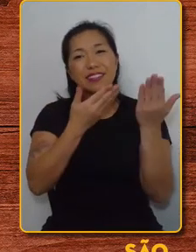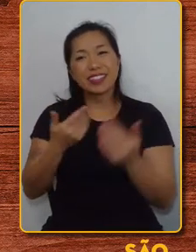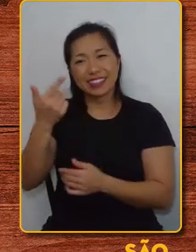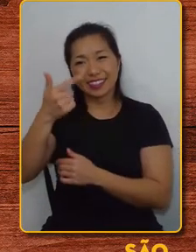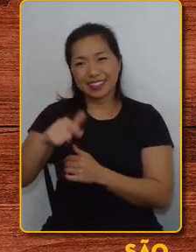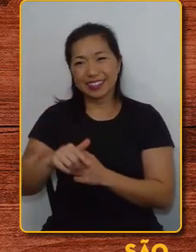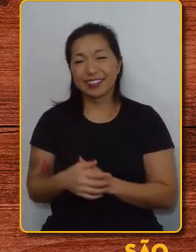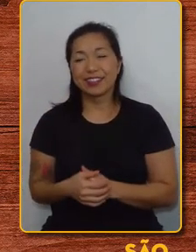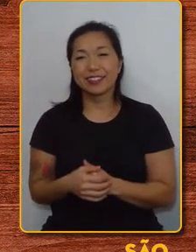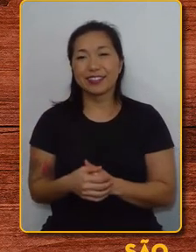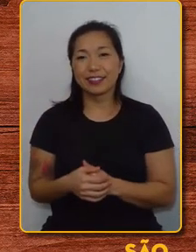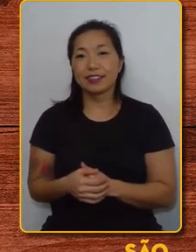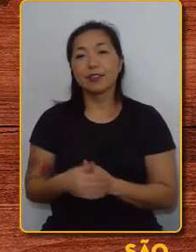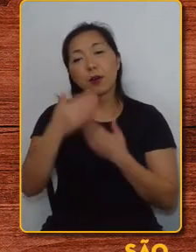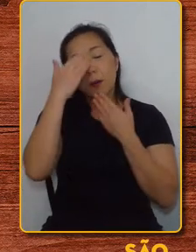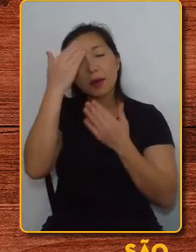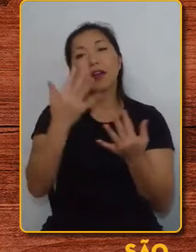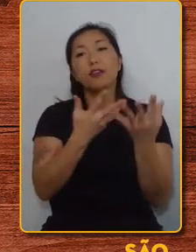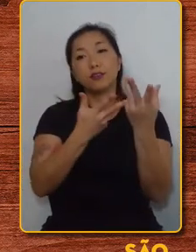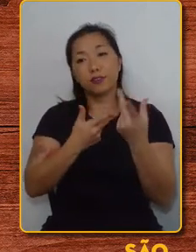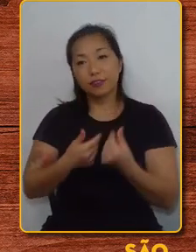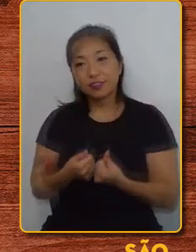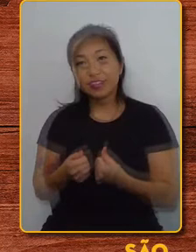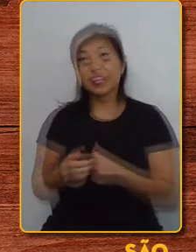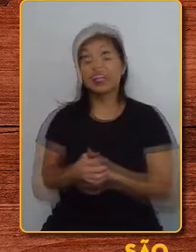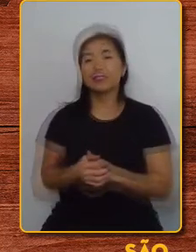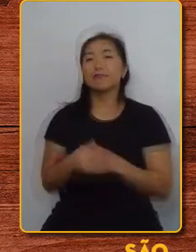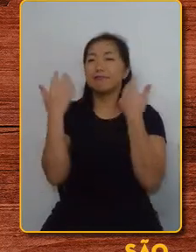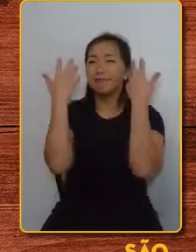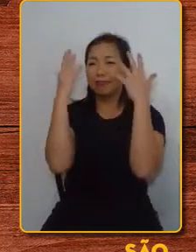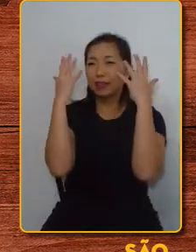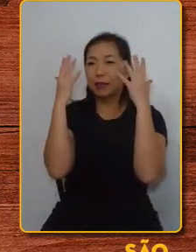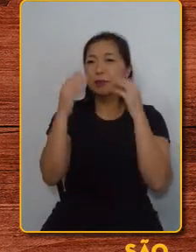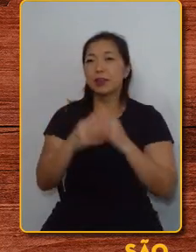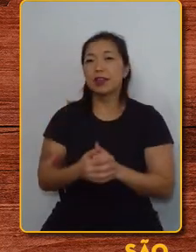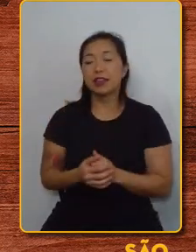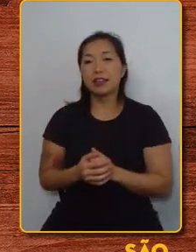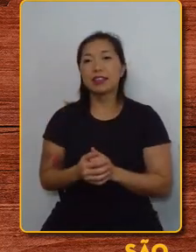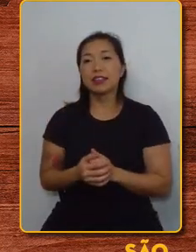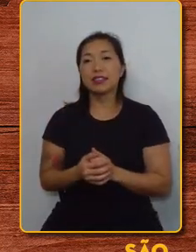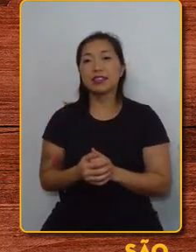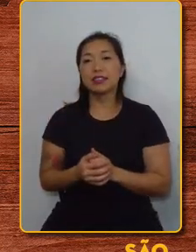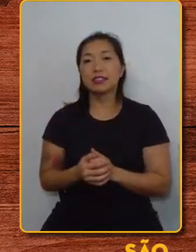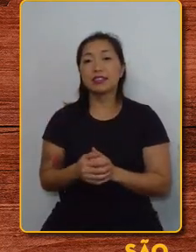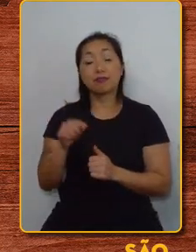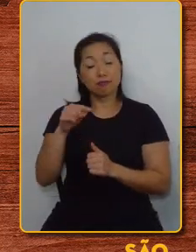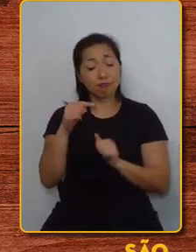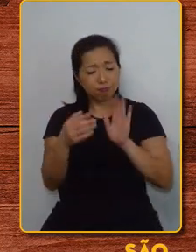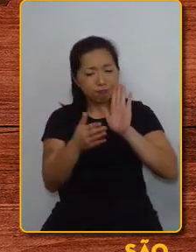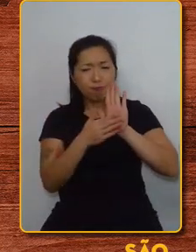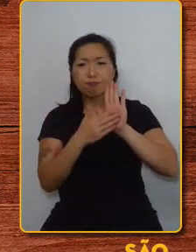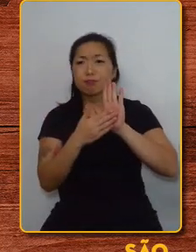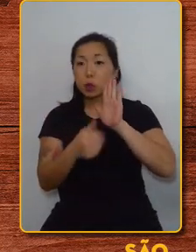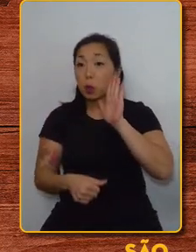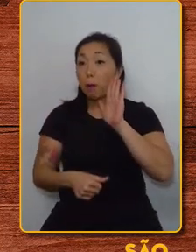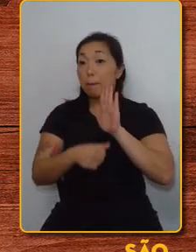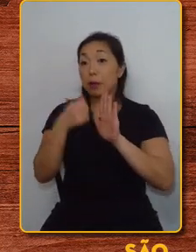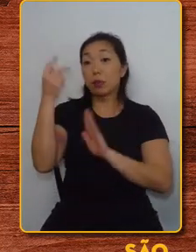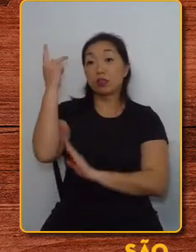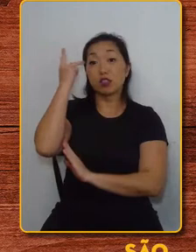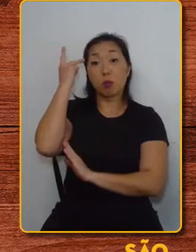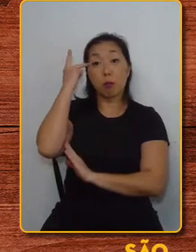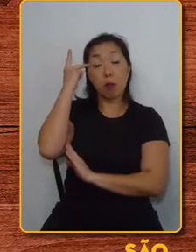Obrigado pelo convite. Parabéns a essa iniciativa do primeiro São Paulo Food